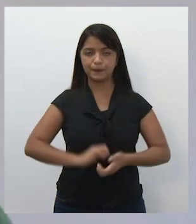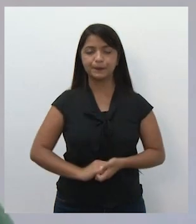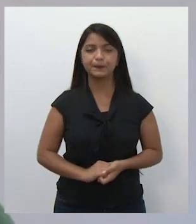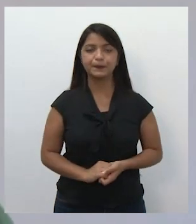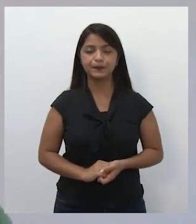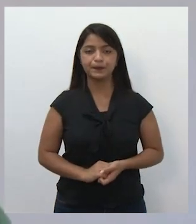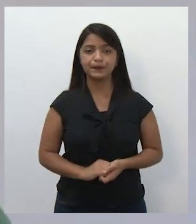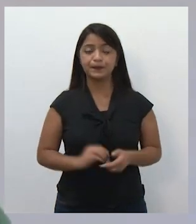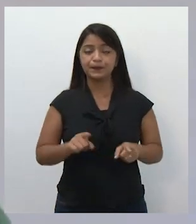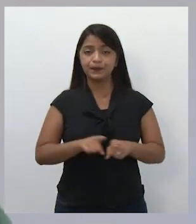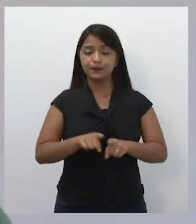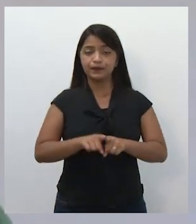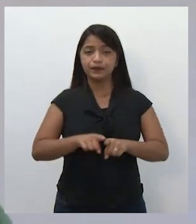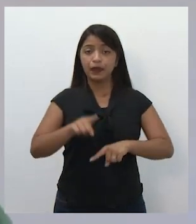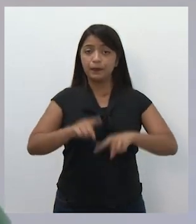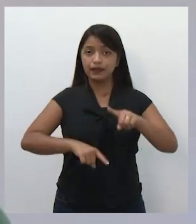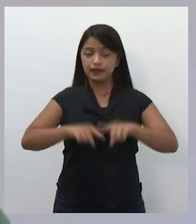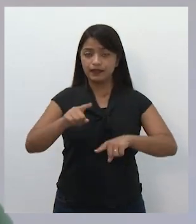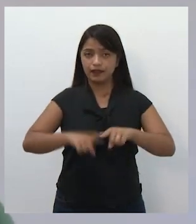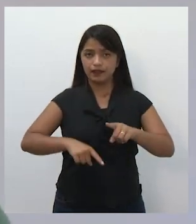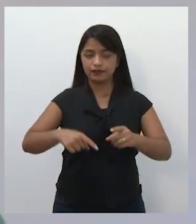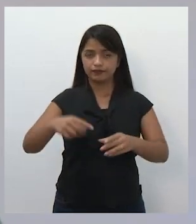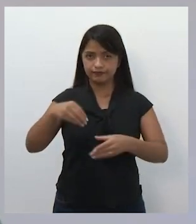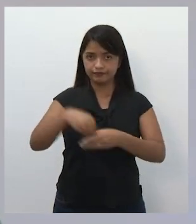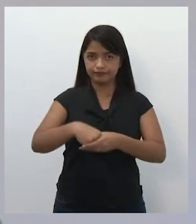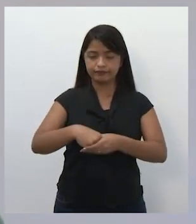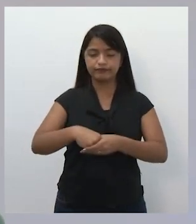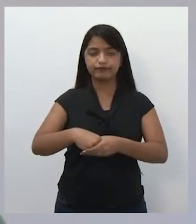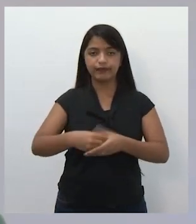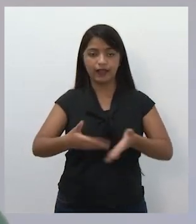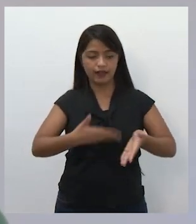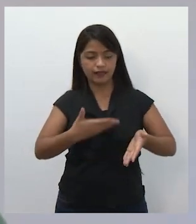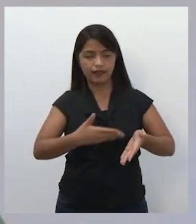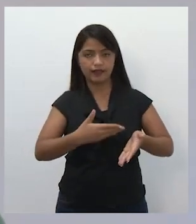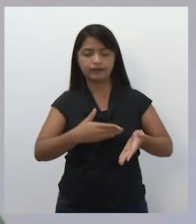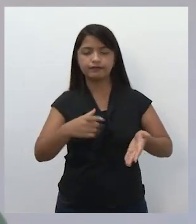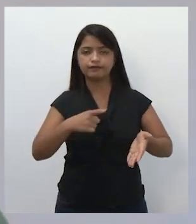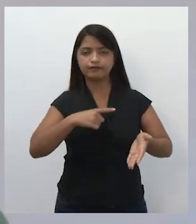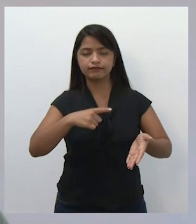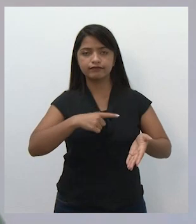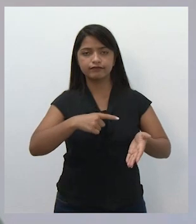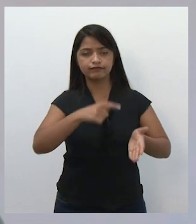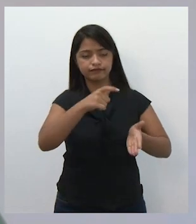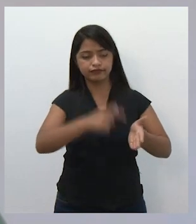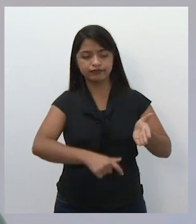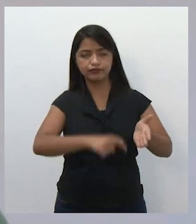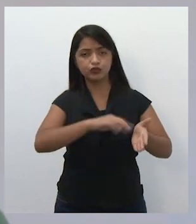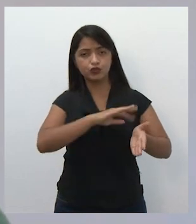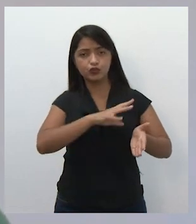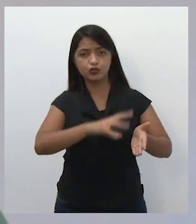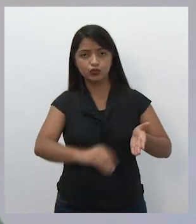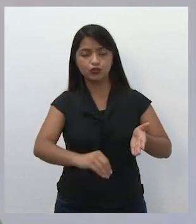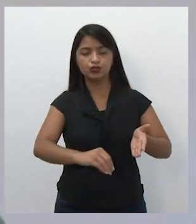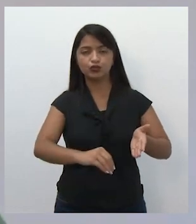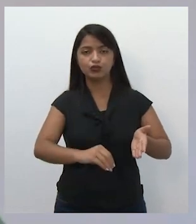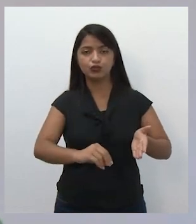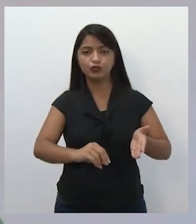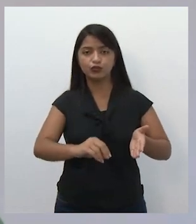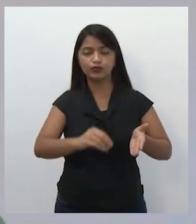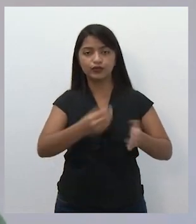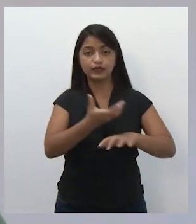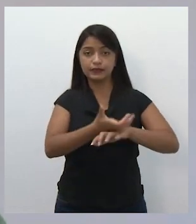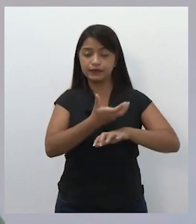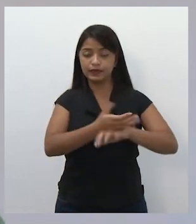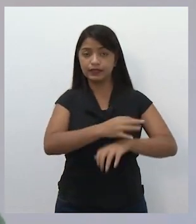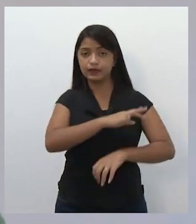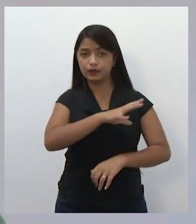dentro do material, do caderno do professor do aluno, existe uma situação inteirinha, uma situação de aprendizagem inteirinha, onde todos os